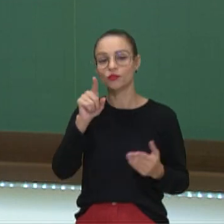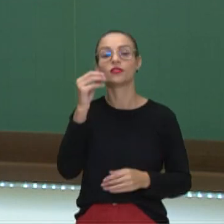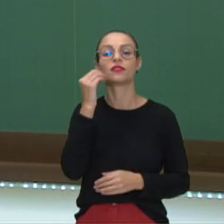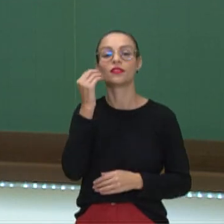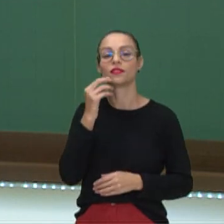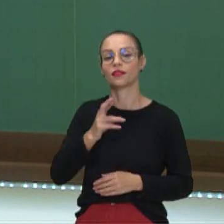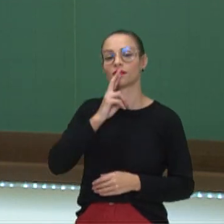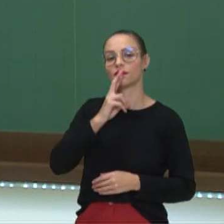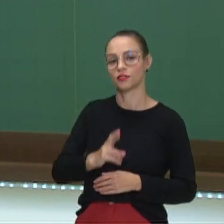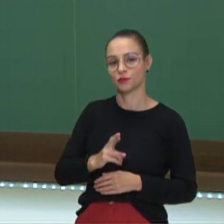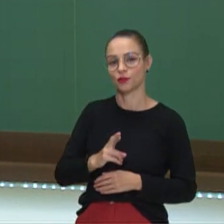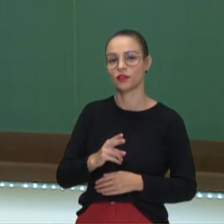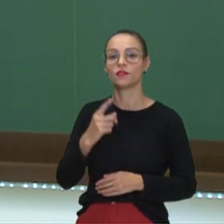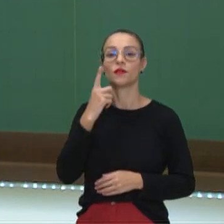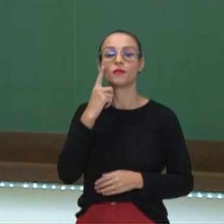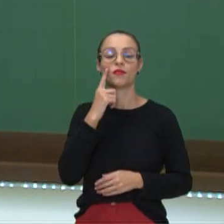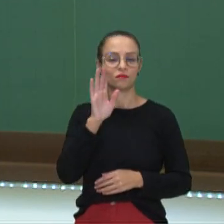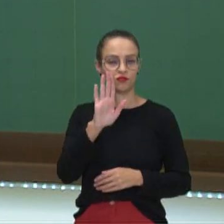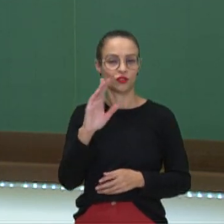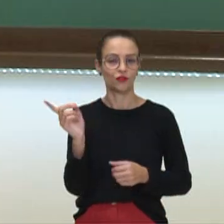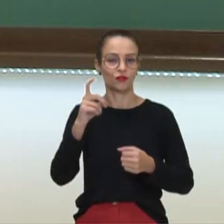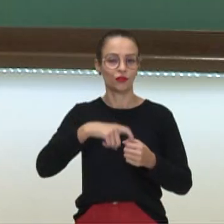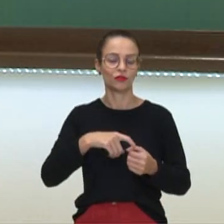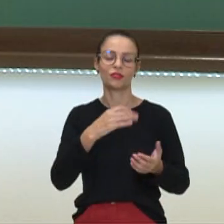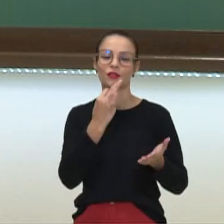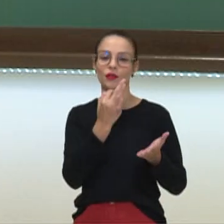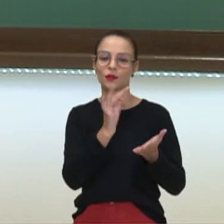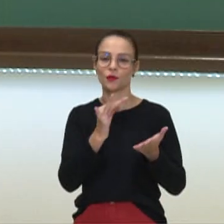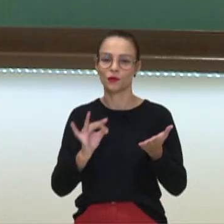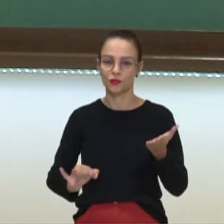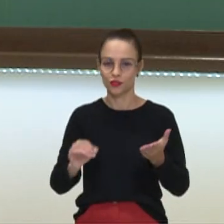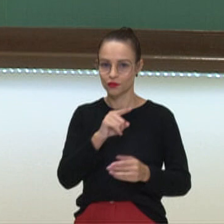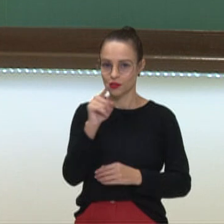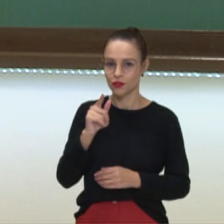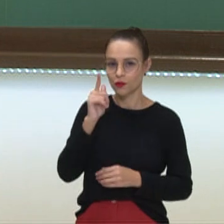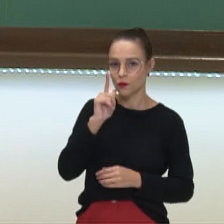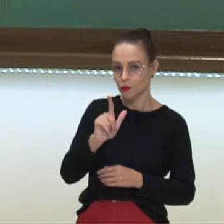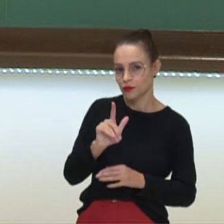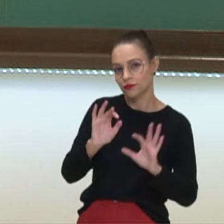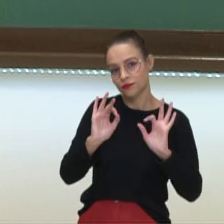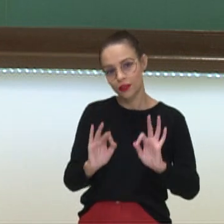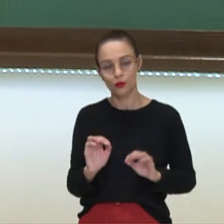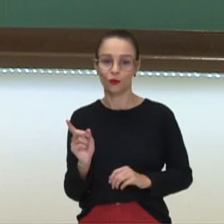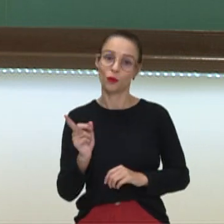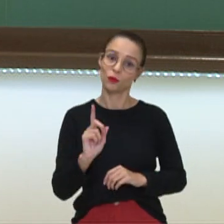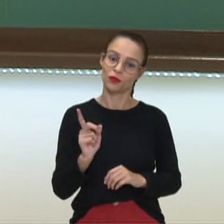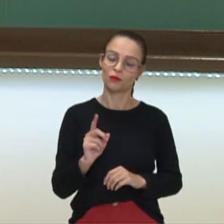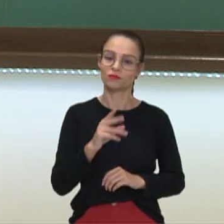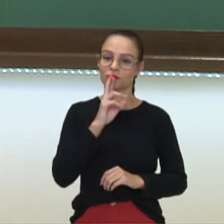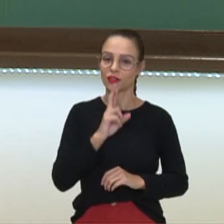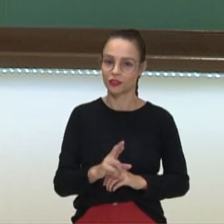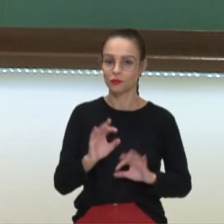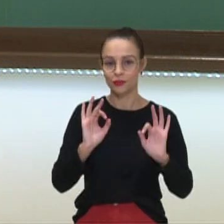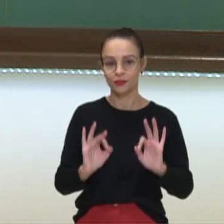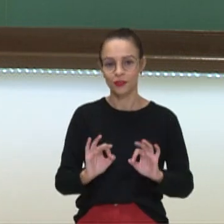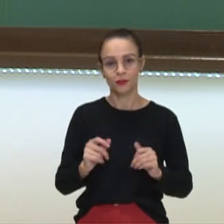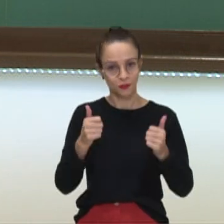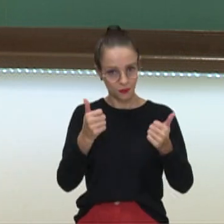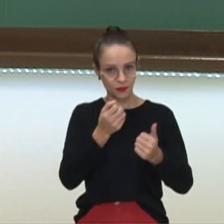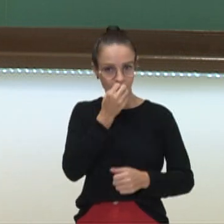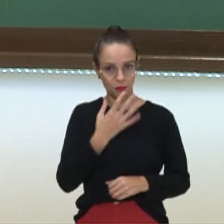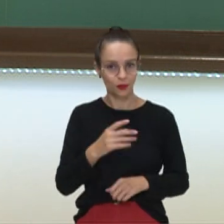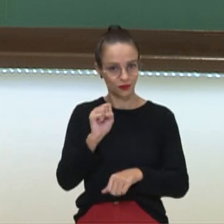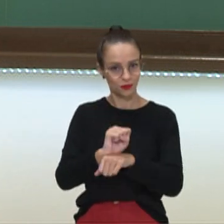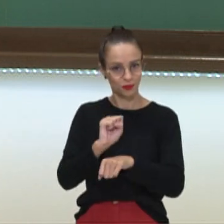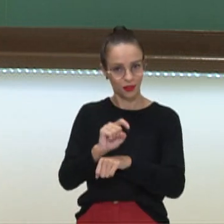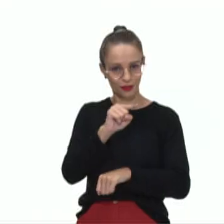aí fazer a sua resposta e vamos ver daqui a pouquinho se vocês conseguiram se aproximar ou não da resposta mais próxima, tá bom? Então